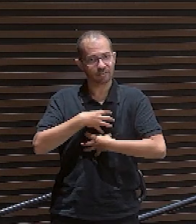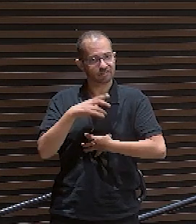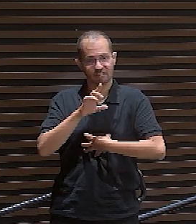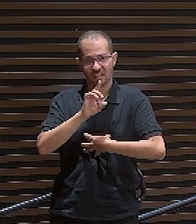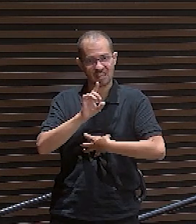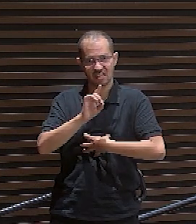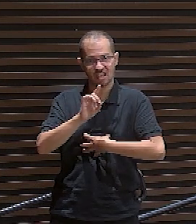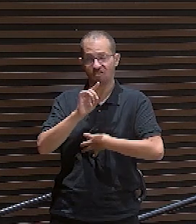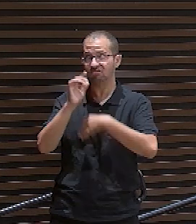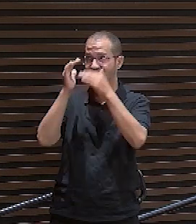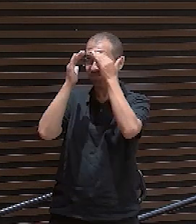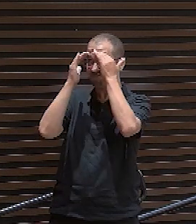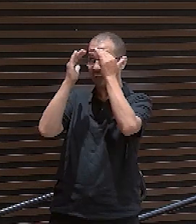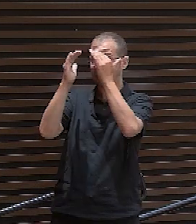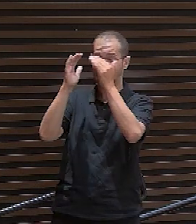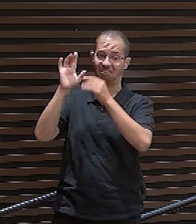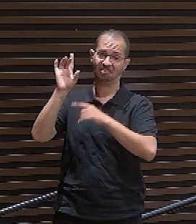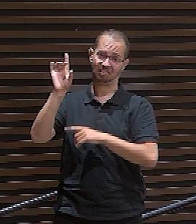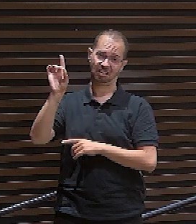agradava a Deus.